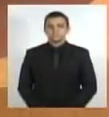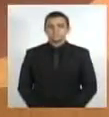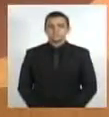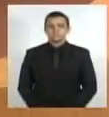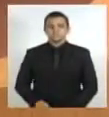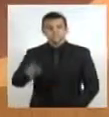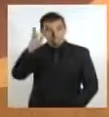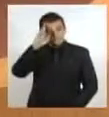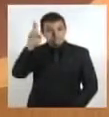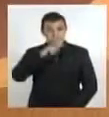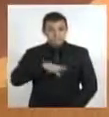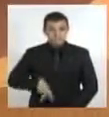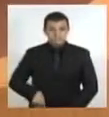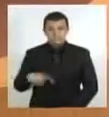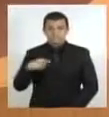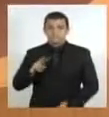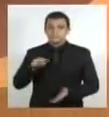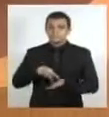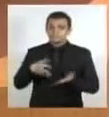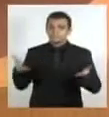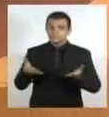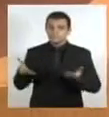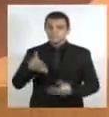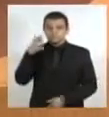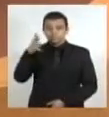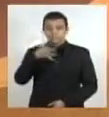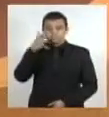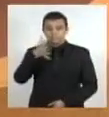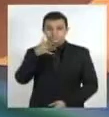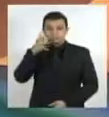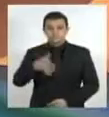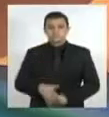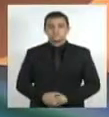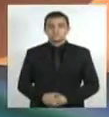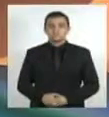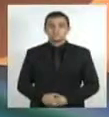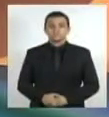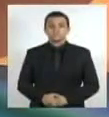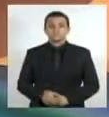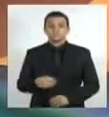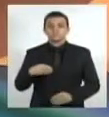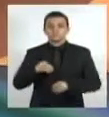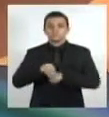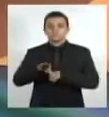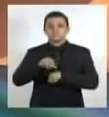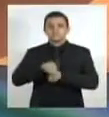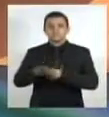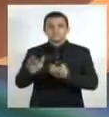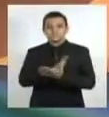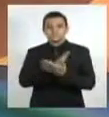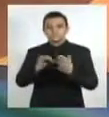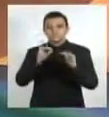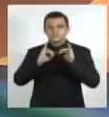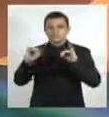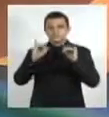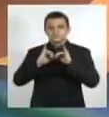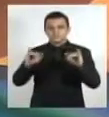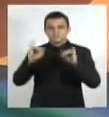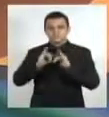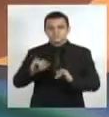Senhor presidente, o que me traz aqui a essa tribuna para passar algumas informações,